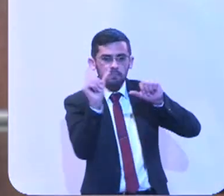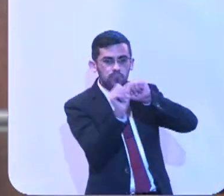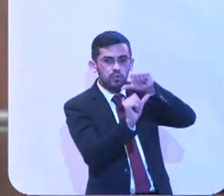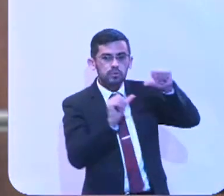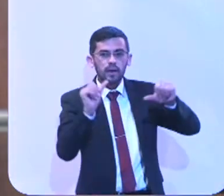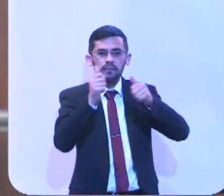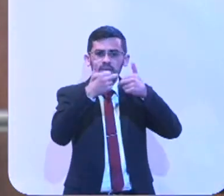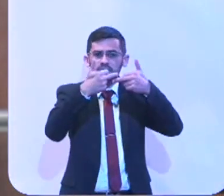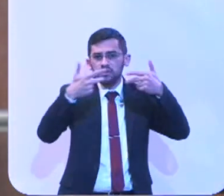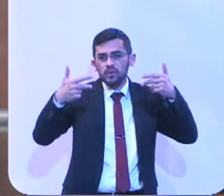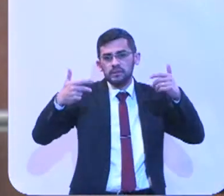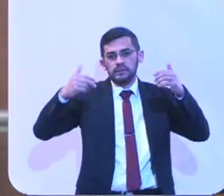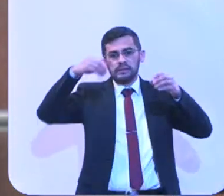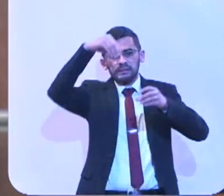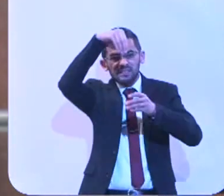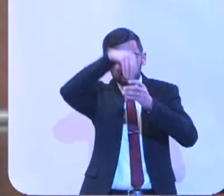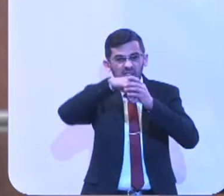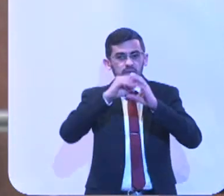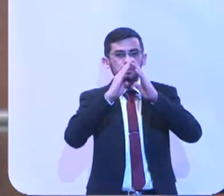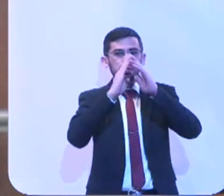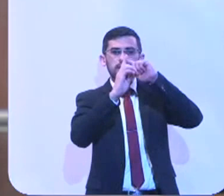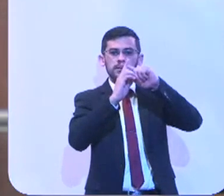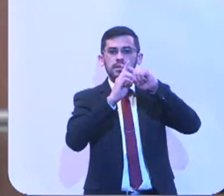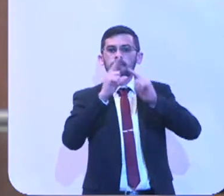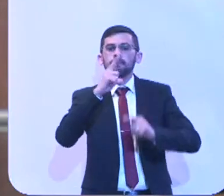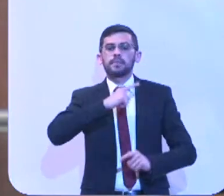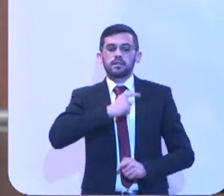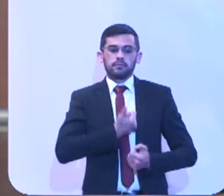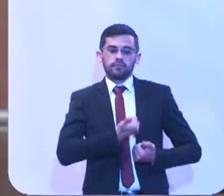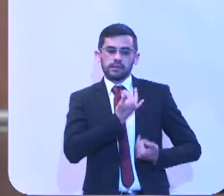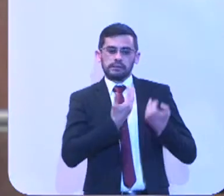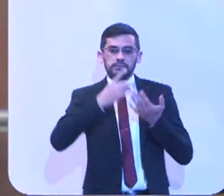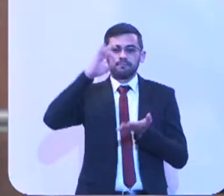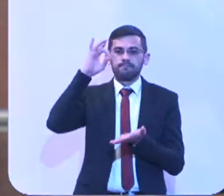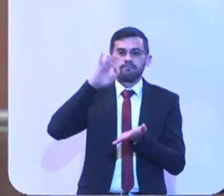para trazer um despertamento verdadeiro.